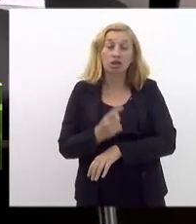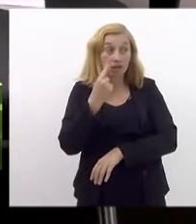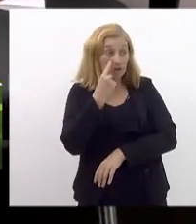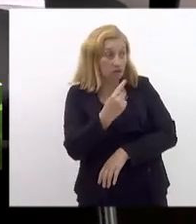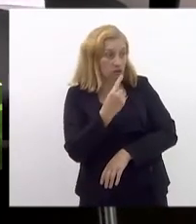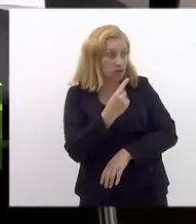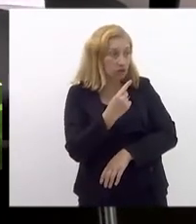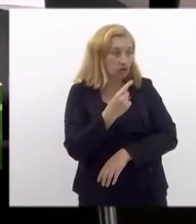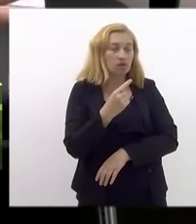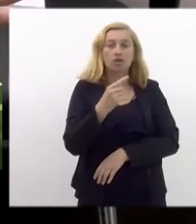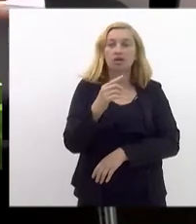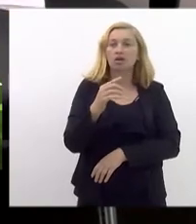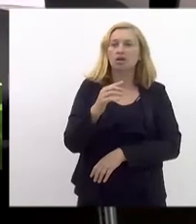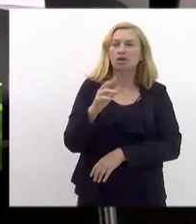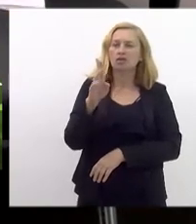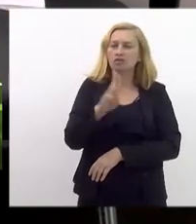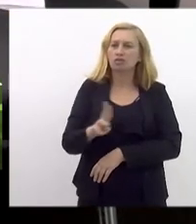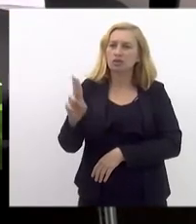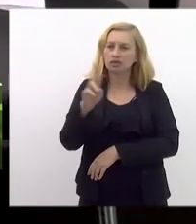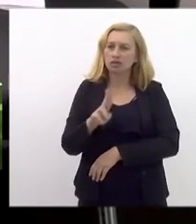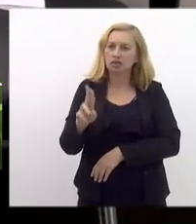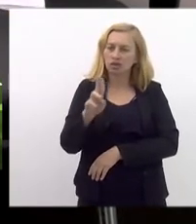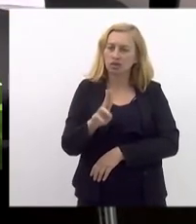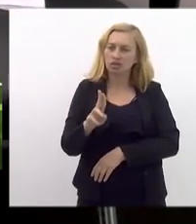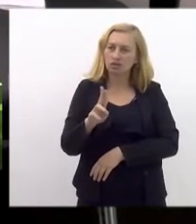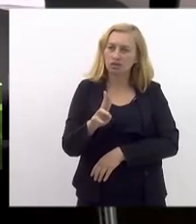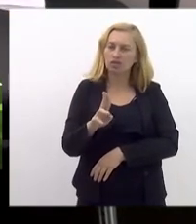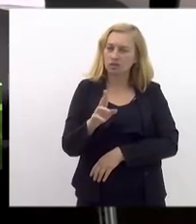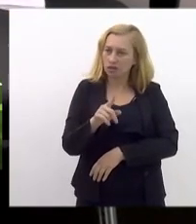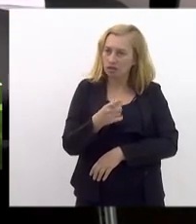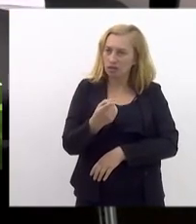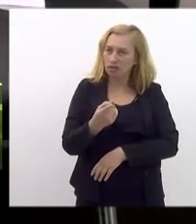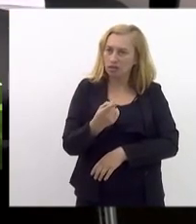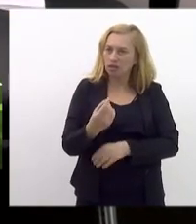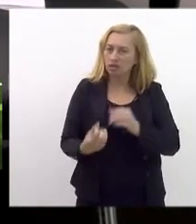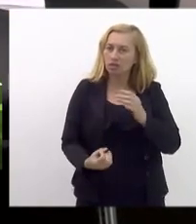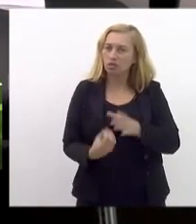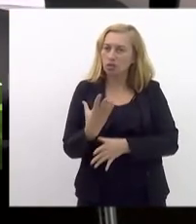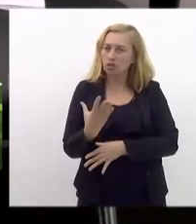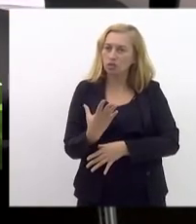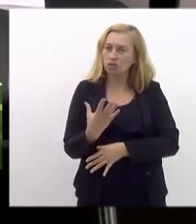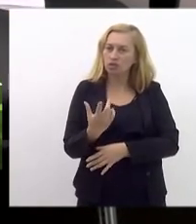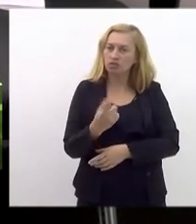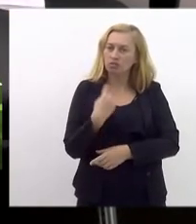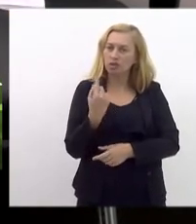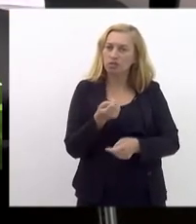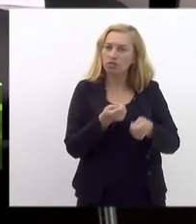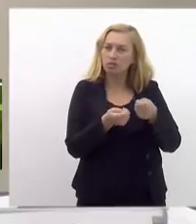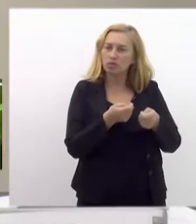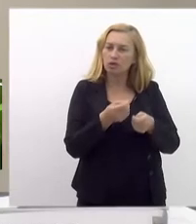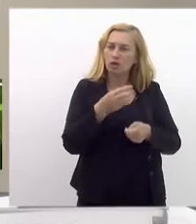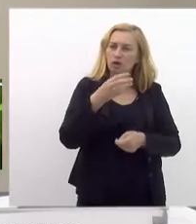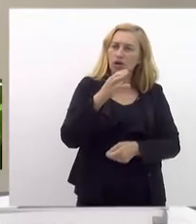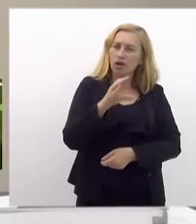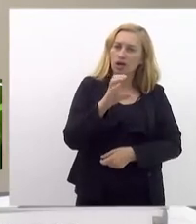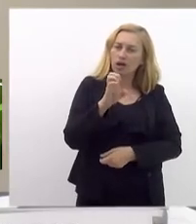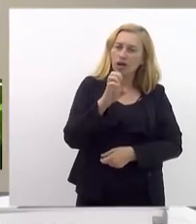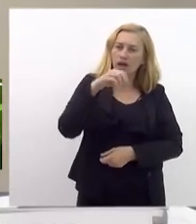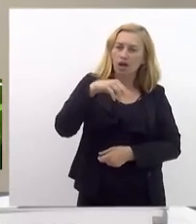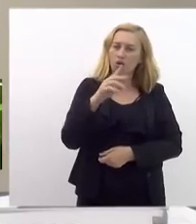desenvolvendo sensores apropriados para monitorar as nossas encostas e